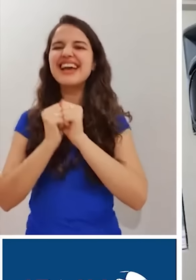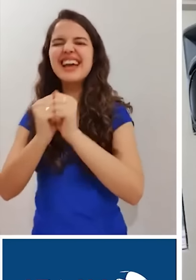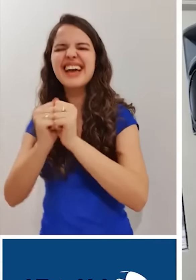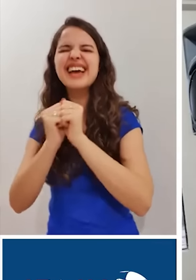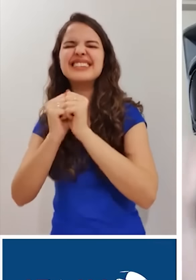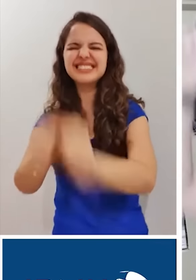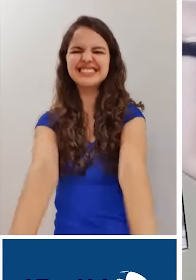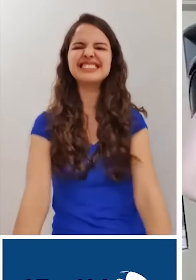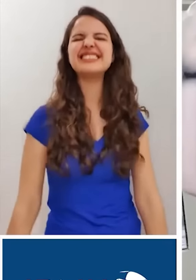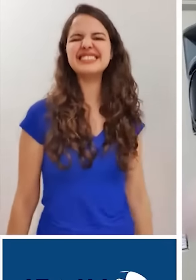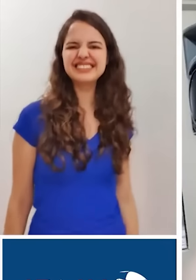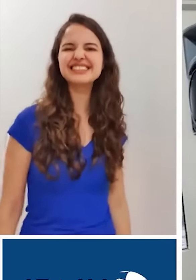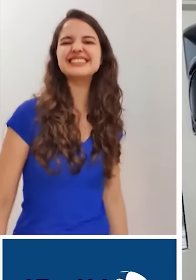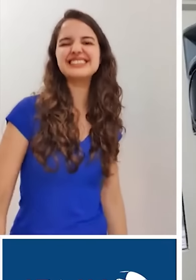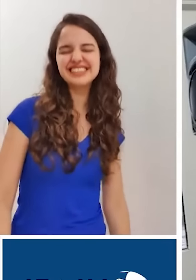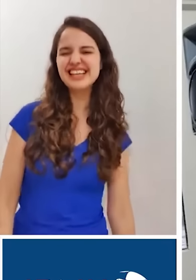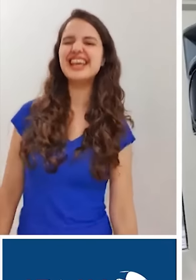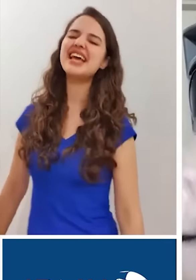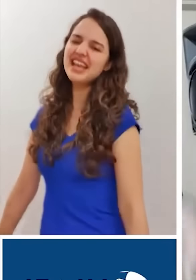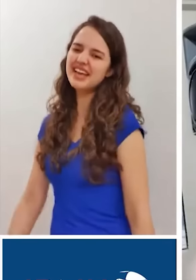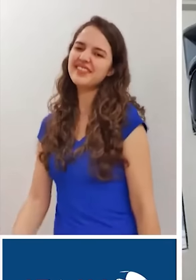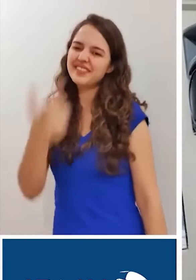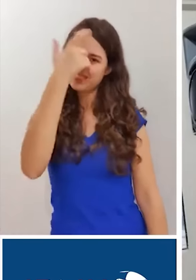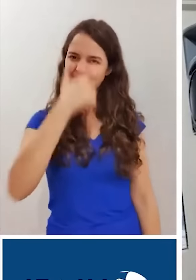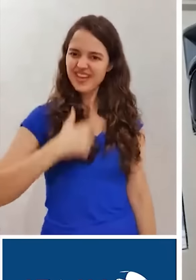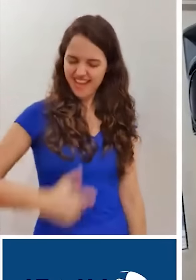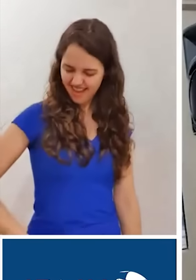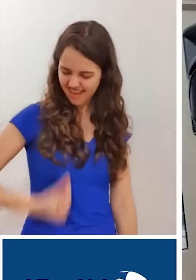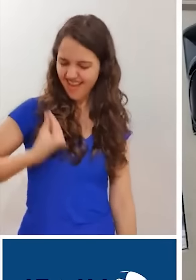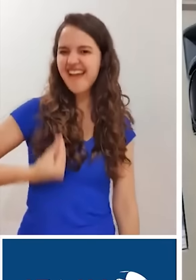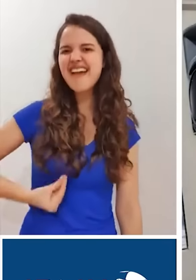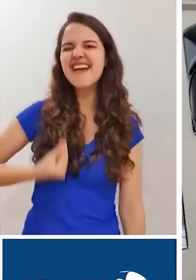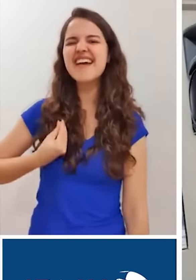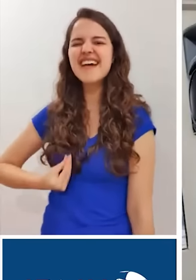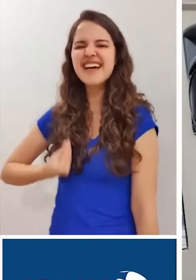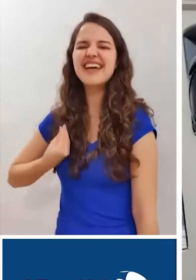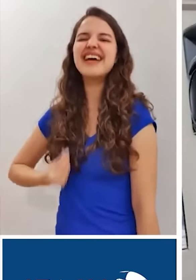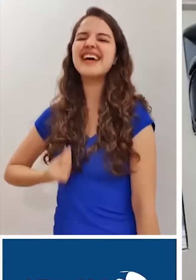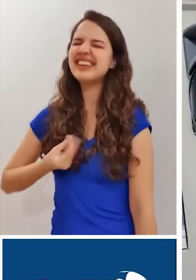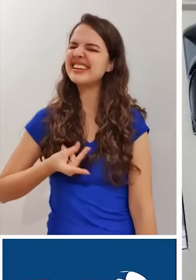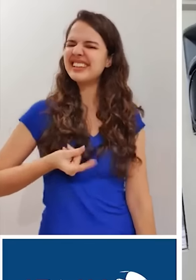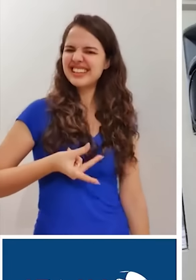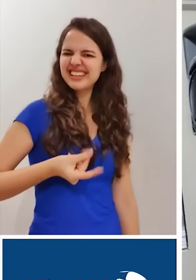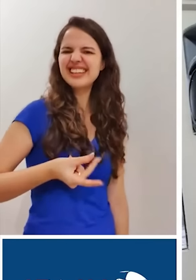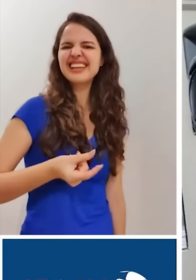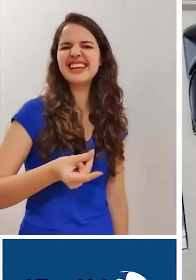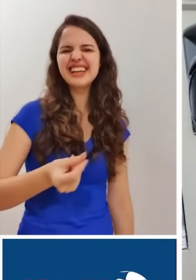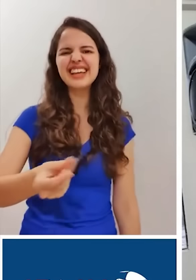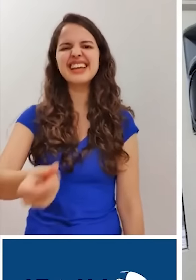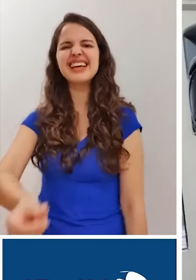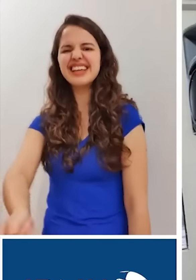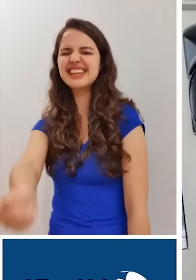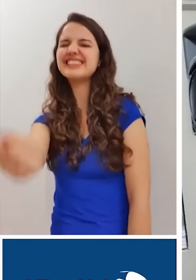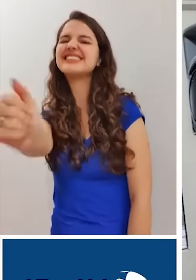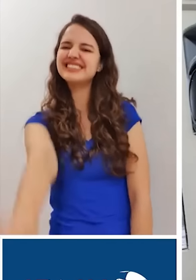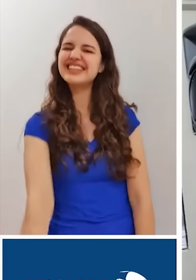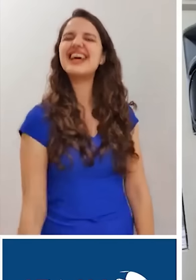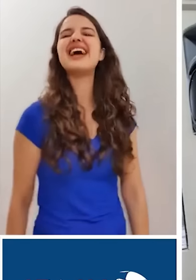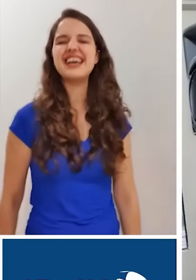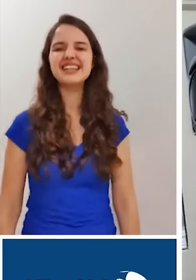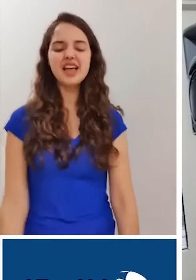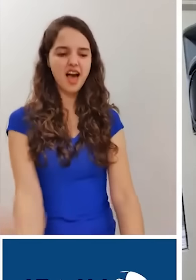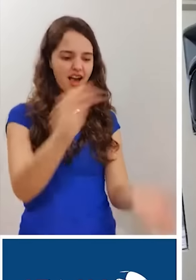e viverem não morrerem o poder da